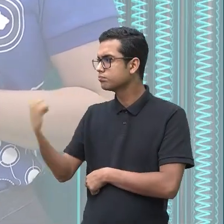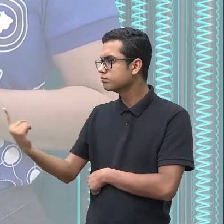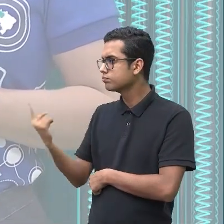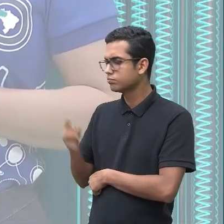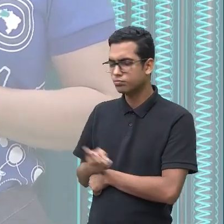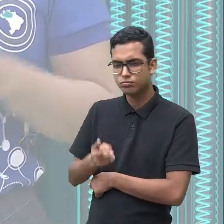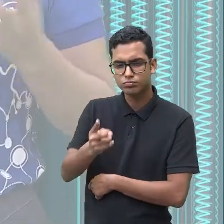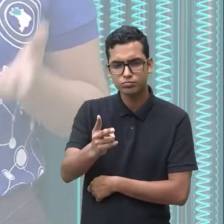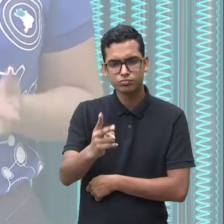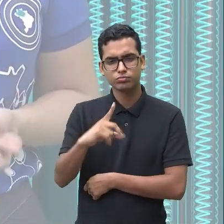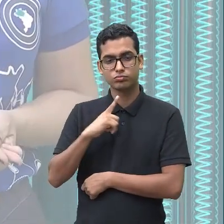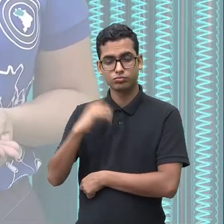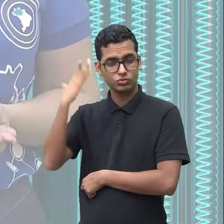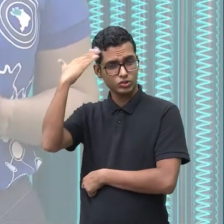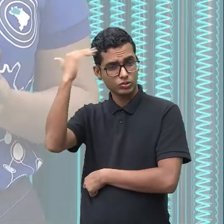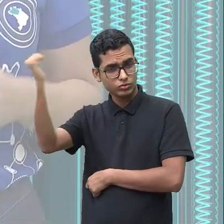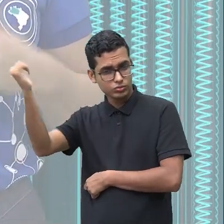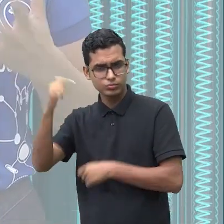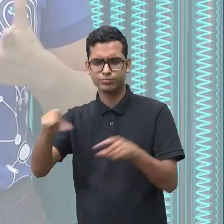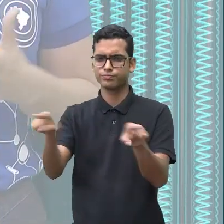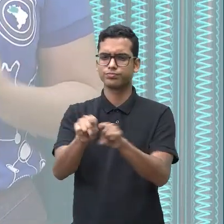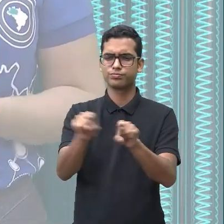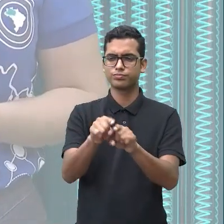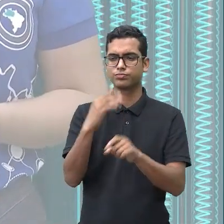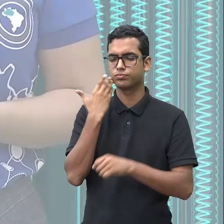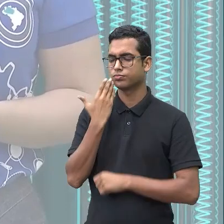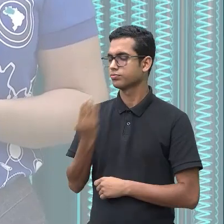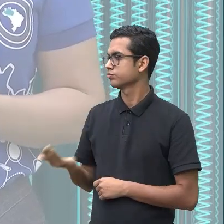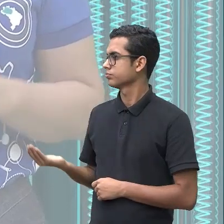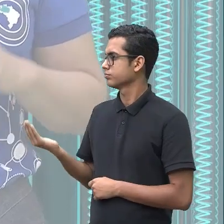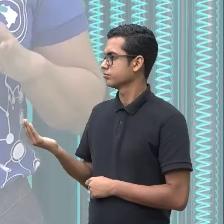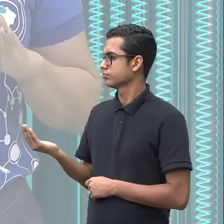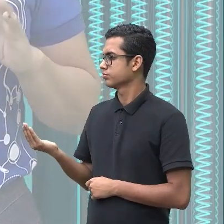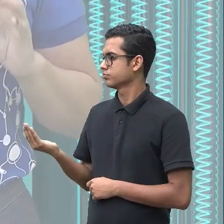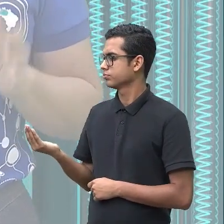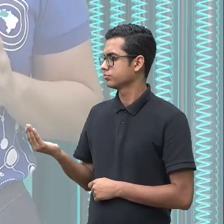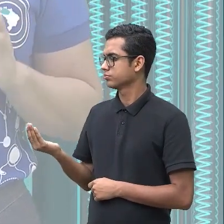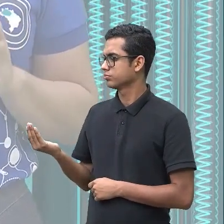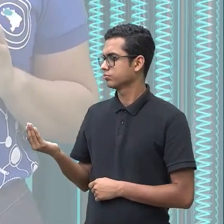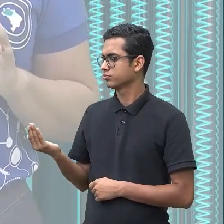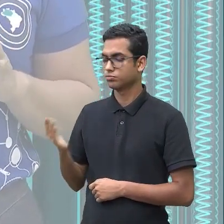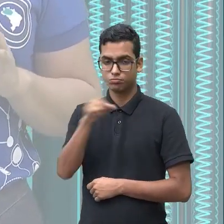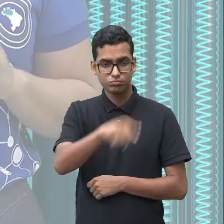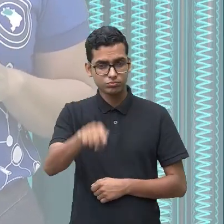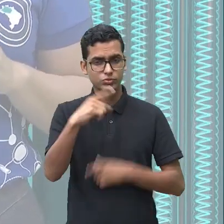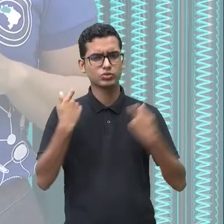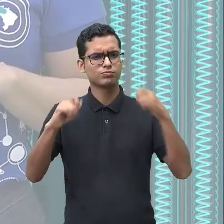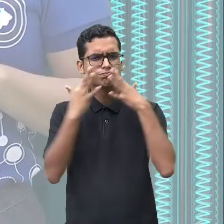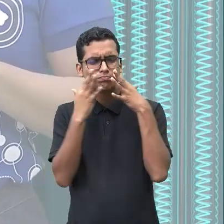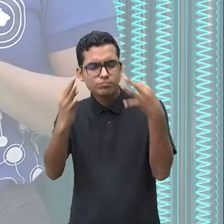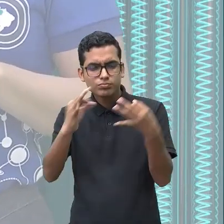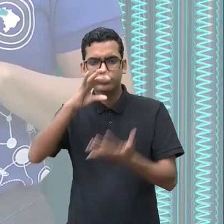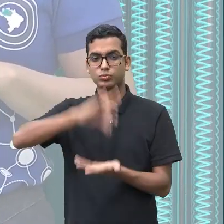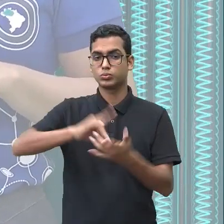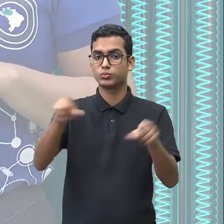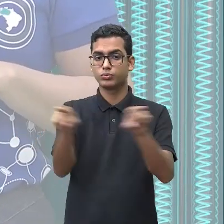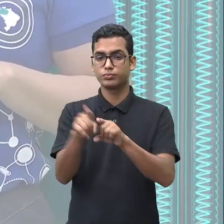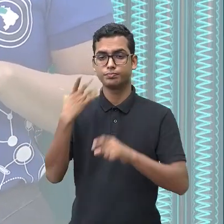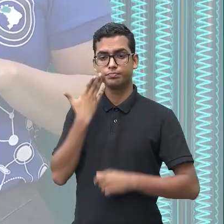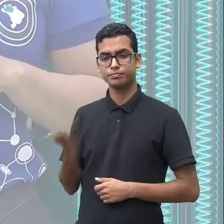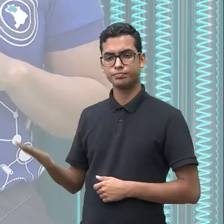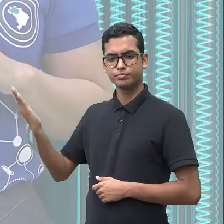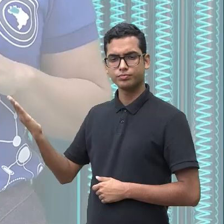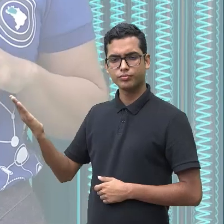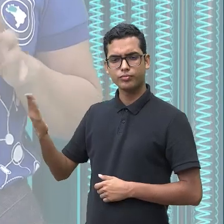são muito conhecidos, né? A maioria deles. E aí vocês têm que prestar atenção. Ah, para que serve aqui